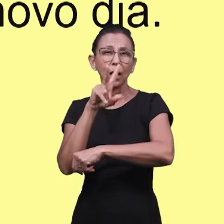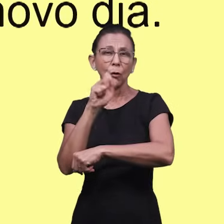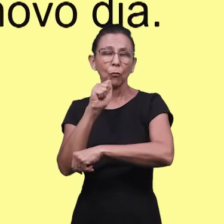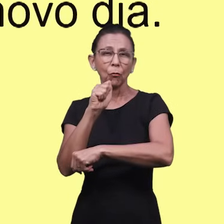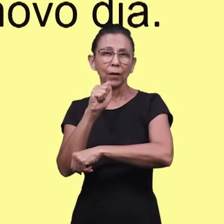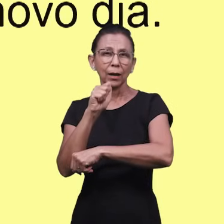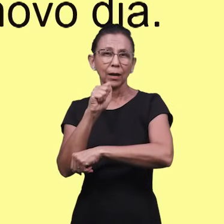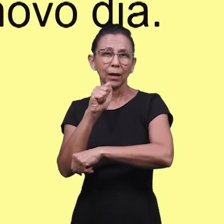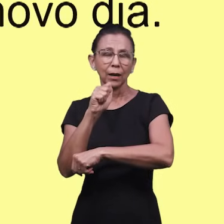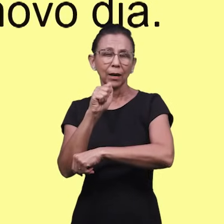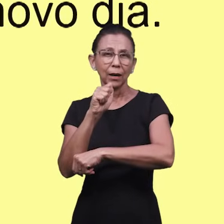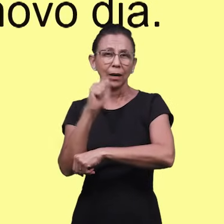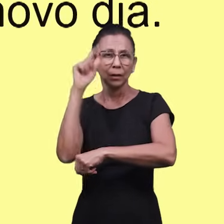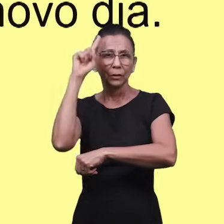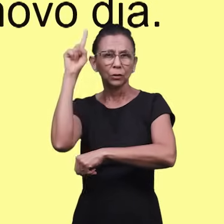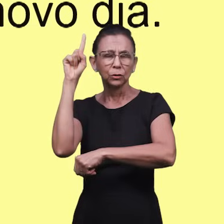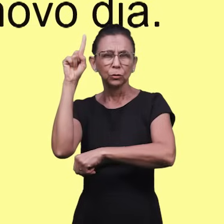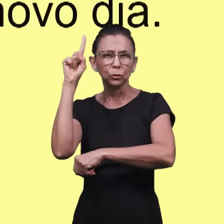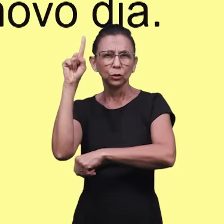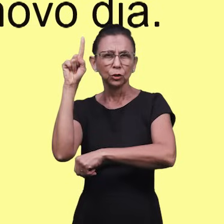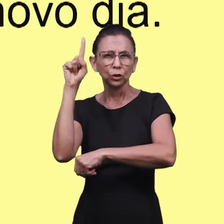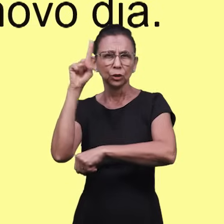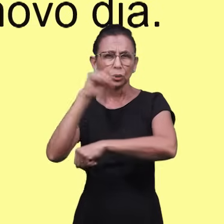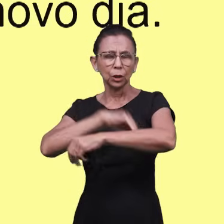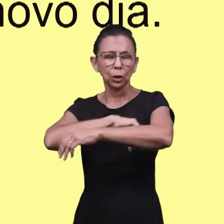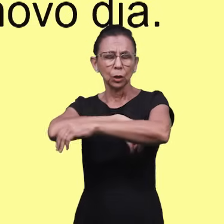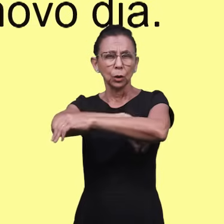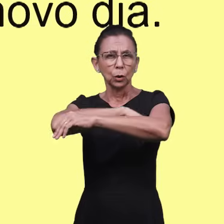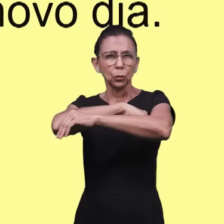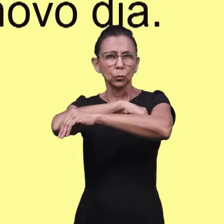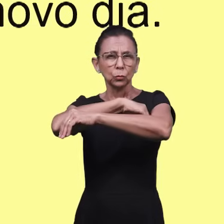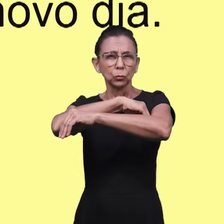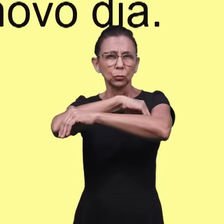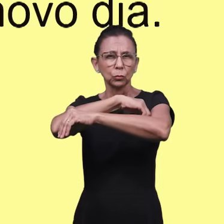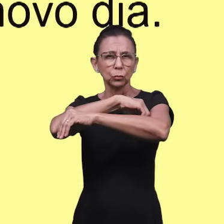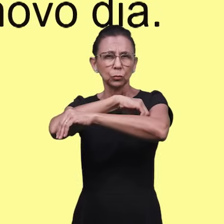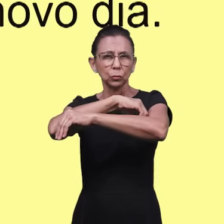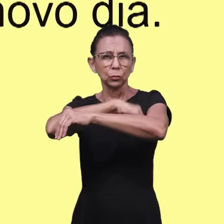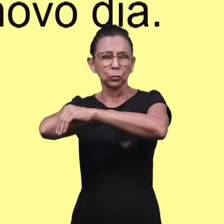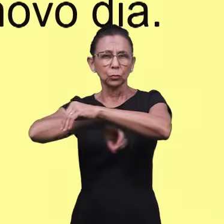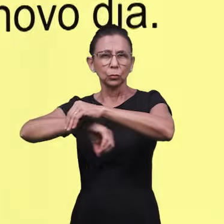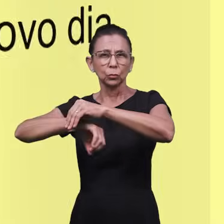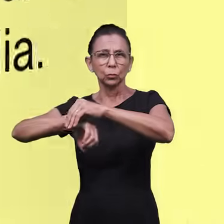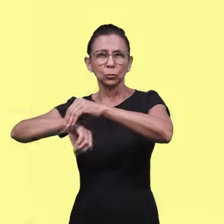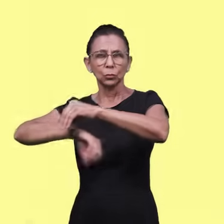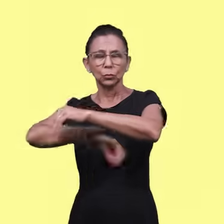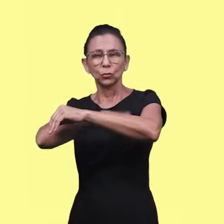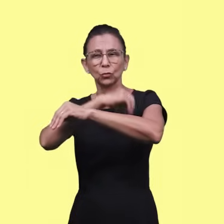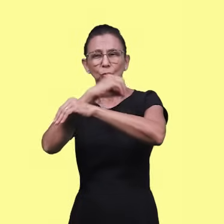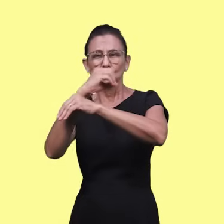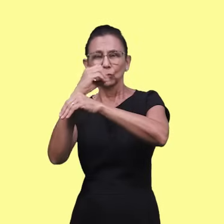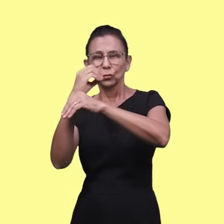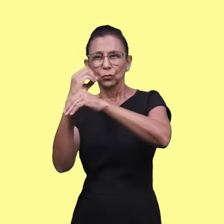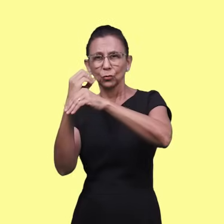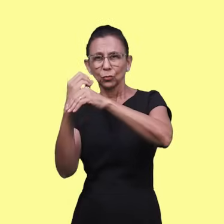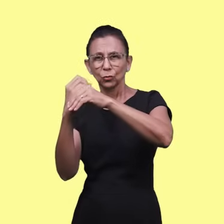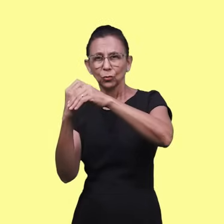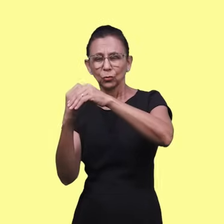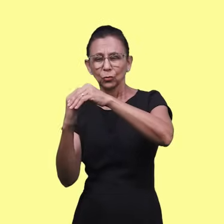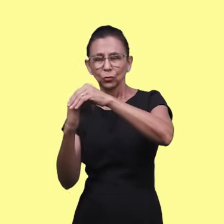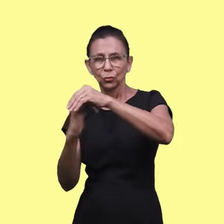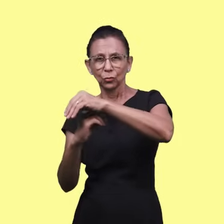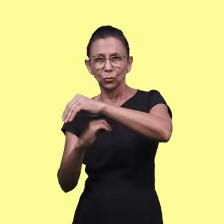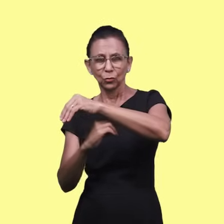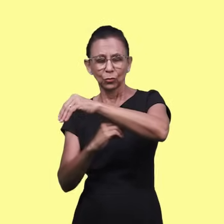que a escuridão da noite vai saindo para dar lugar à luz do raiar de um novo dia.